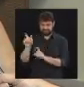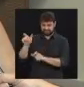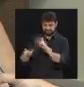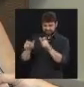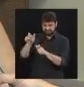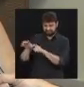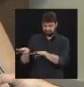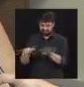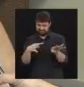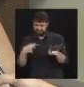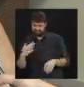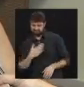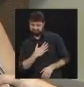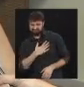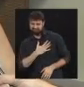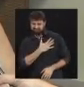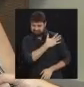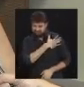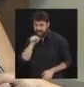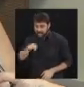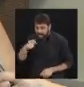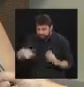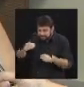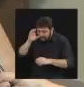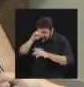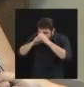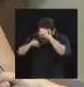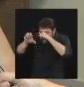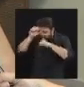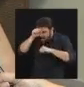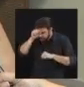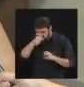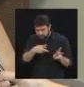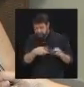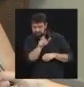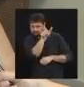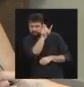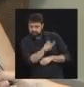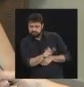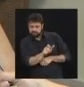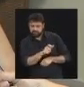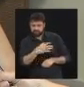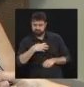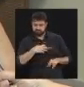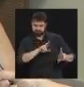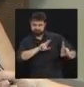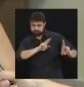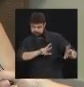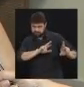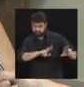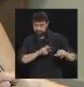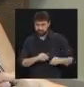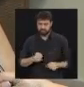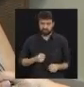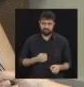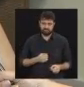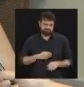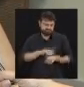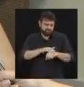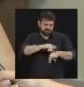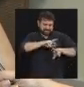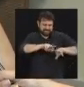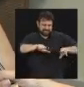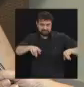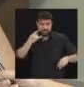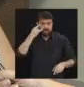tem muitos passos para aprender a aceitar uma pessoa com uma limitação, seja a Moebius, seja a síndrome